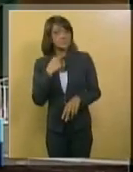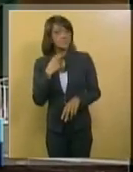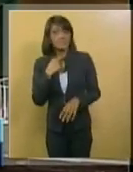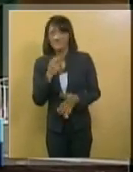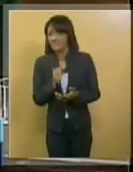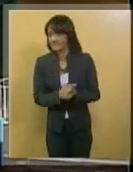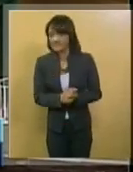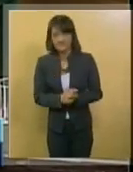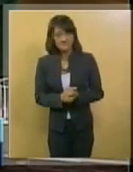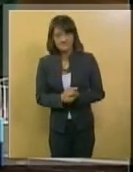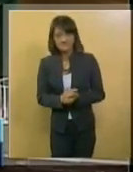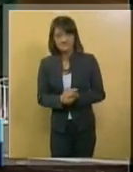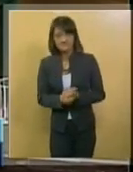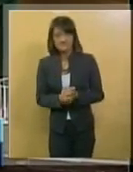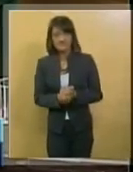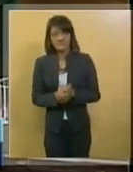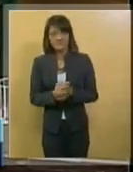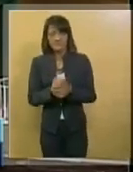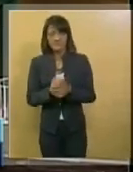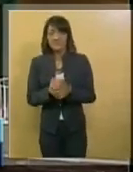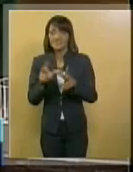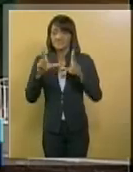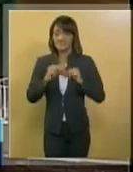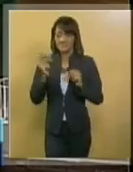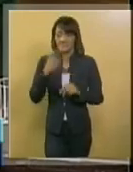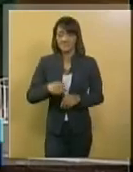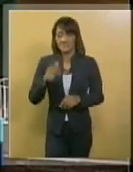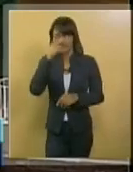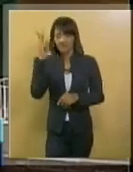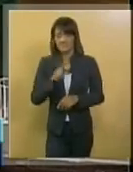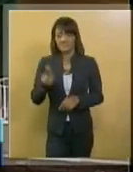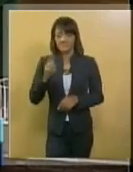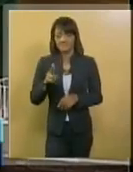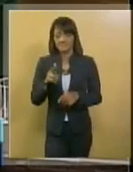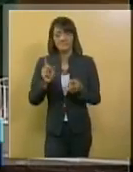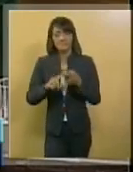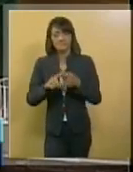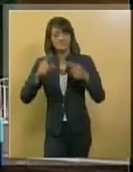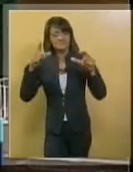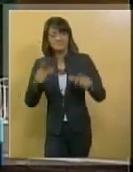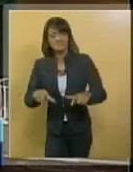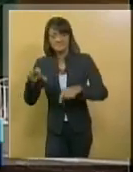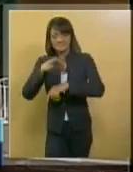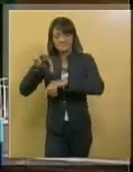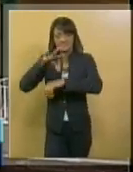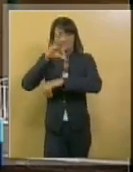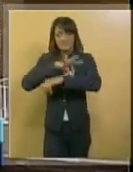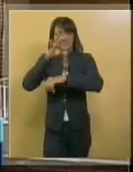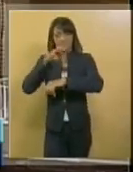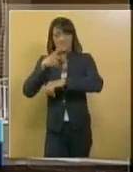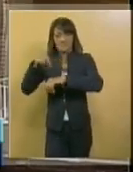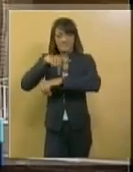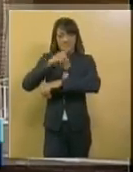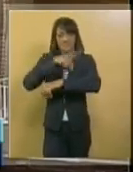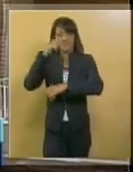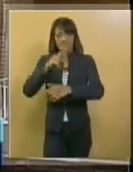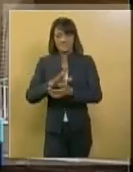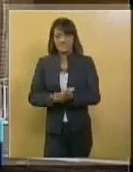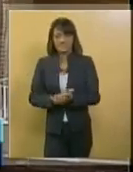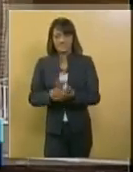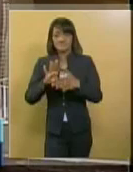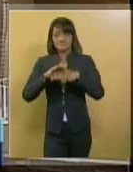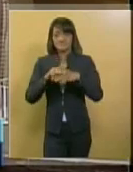mais para quem estava usando. Ficam nesses pátios, no momento de dengue, chikungunya, leishmania, apenas criando problemas de saúde